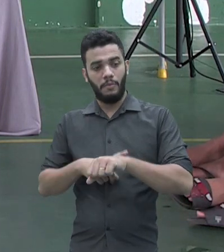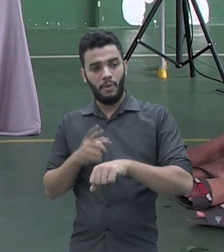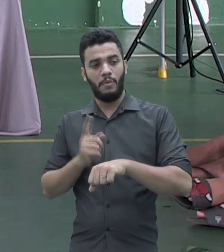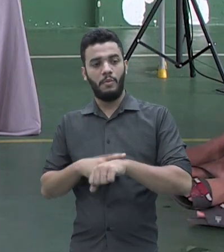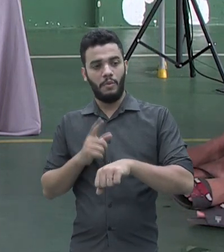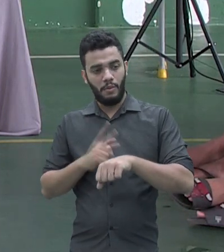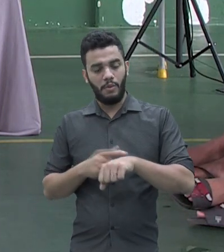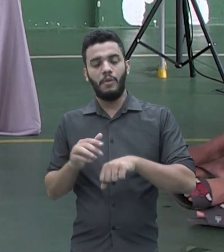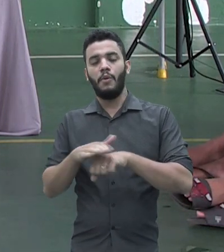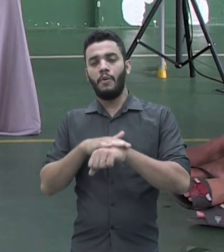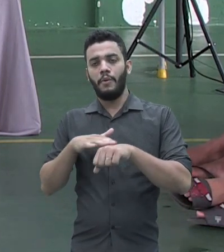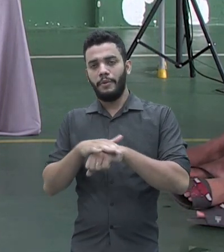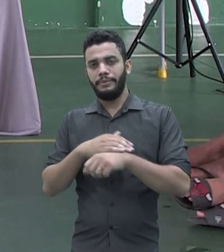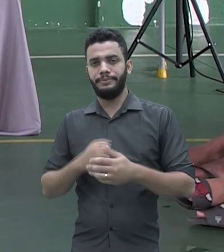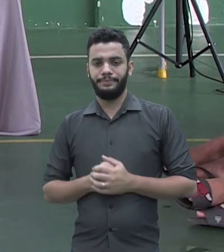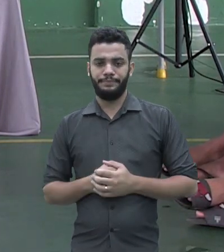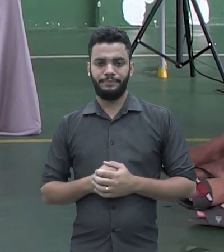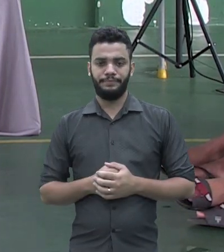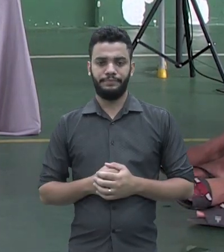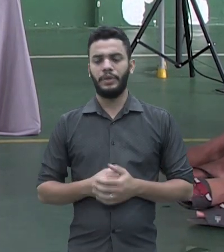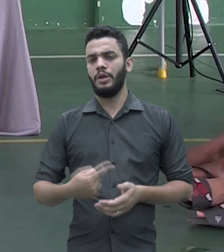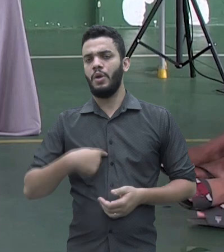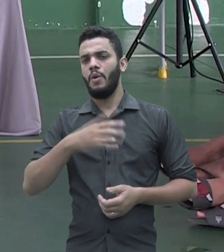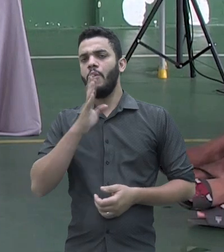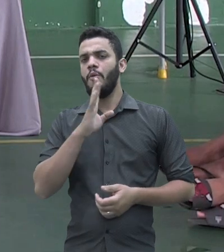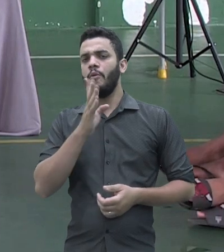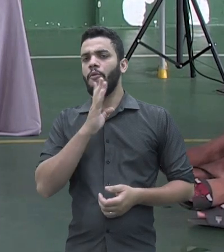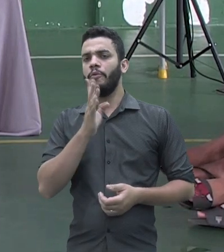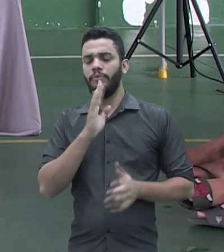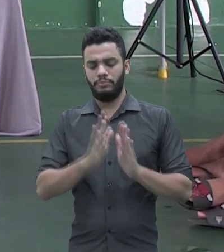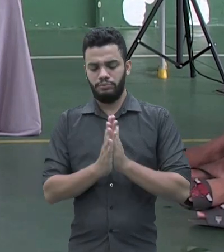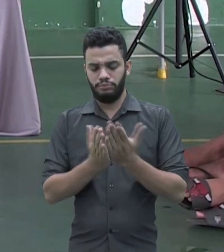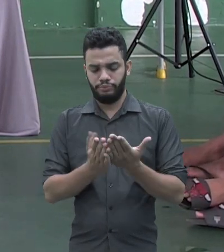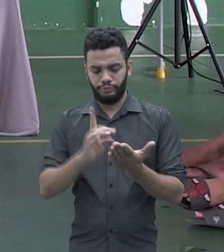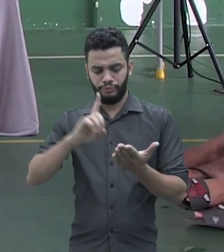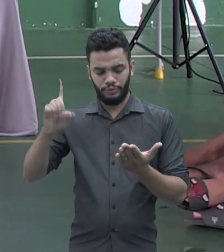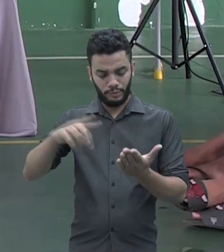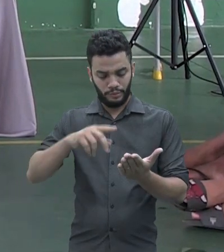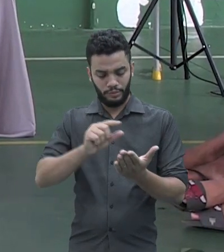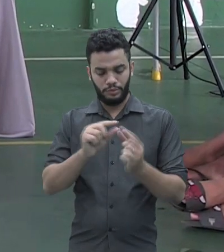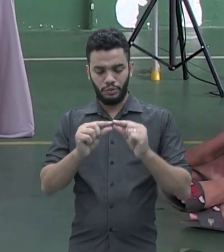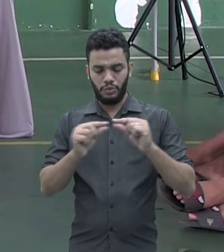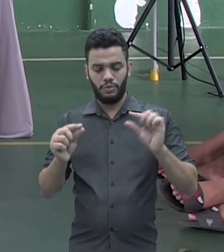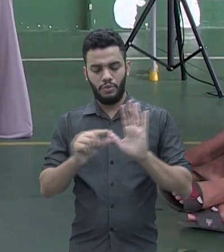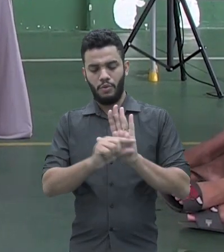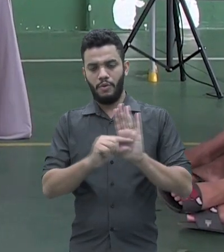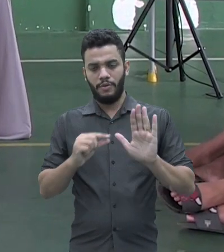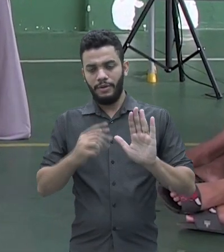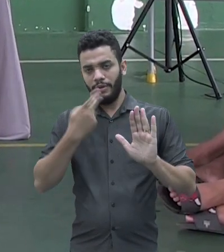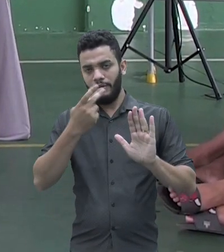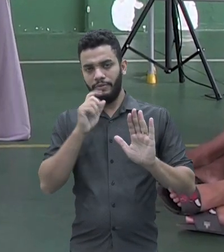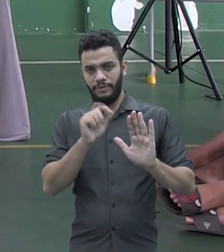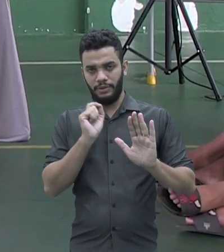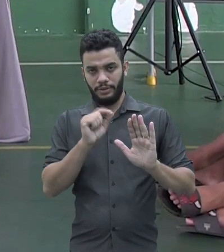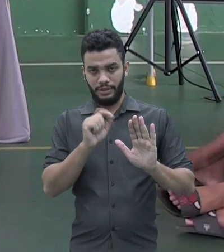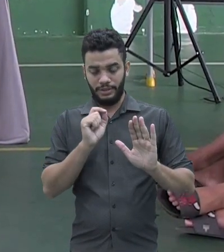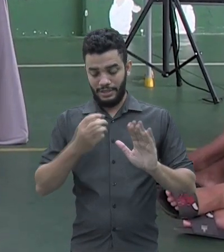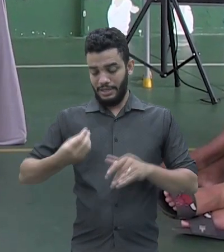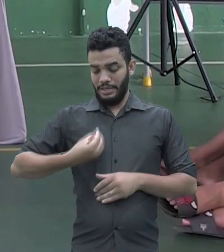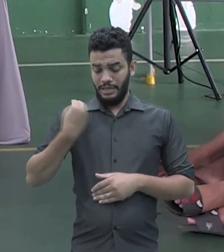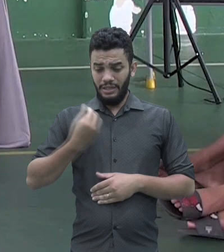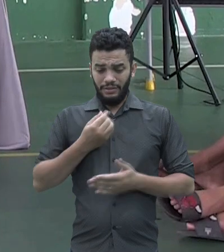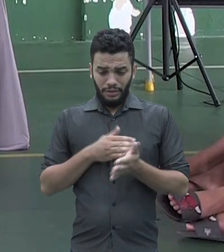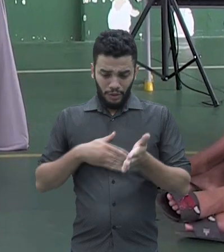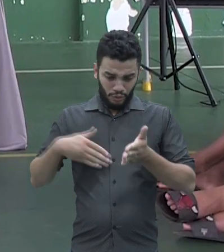Há um versículo que diz assim: em tudo dai graças. E o Tarcísio